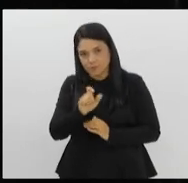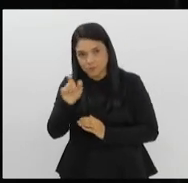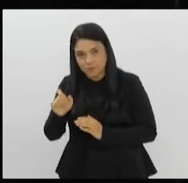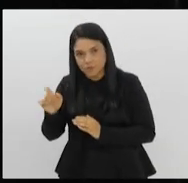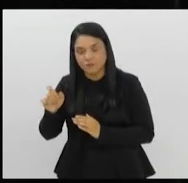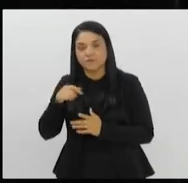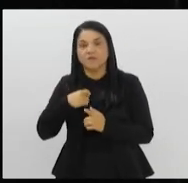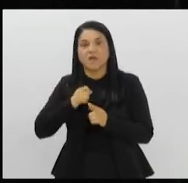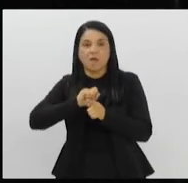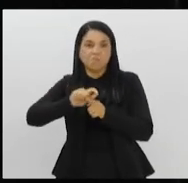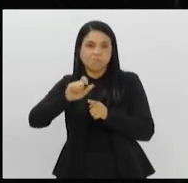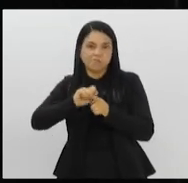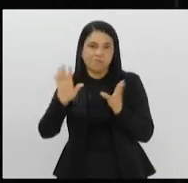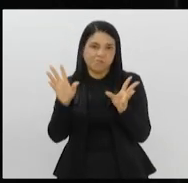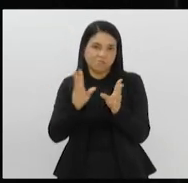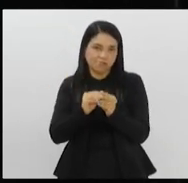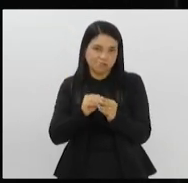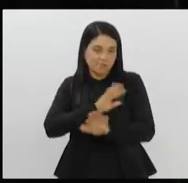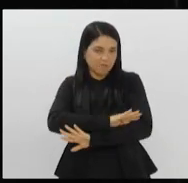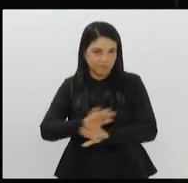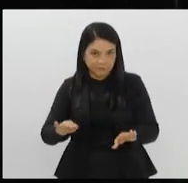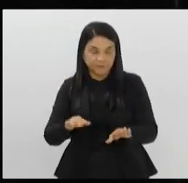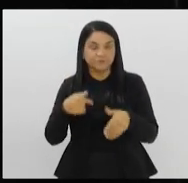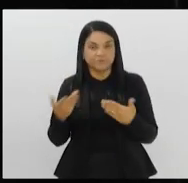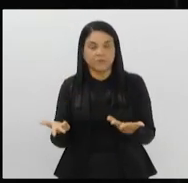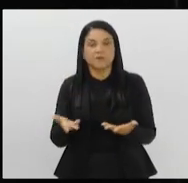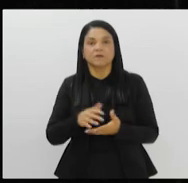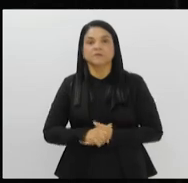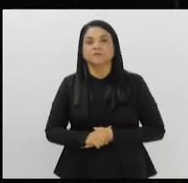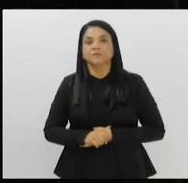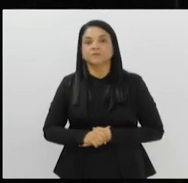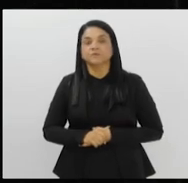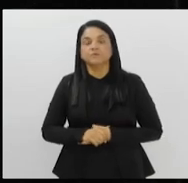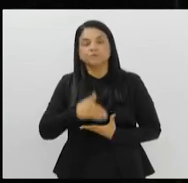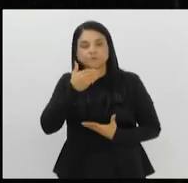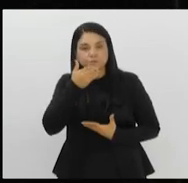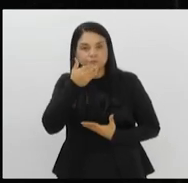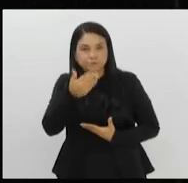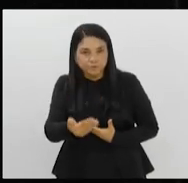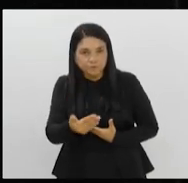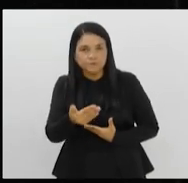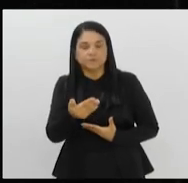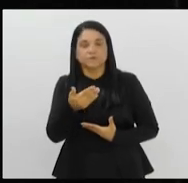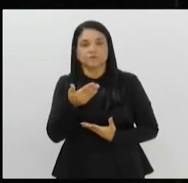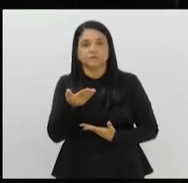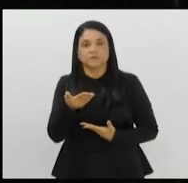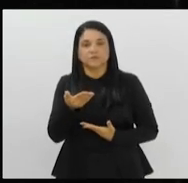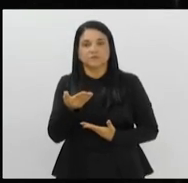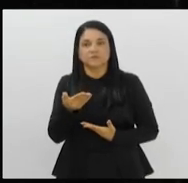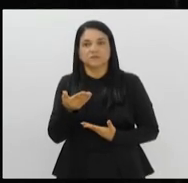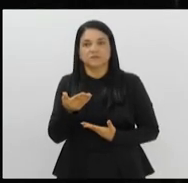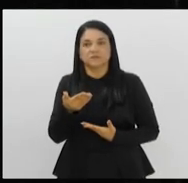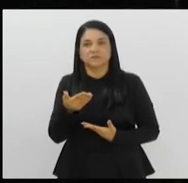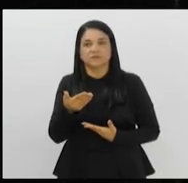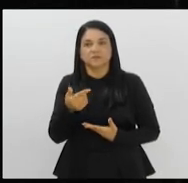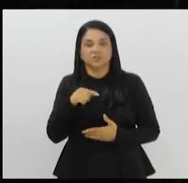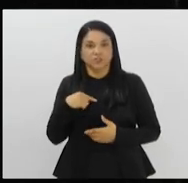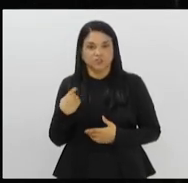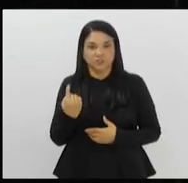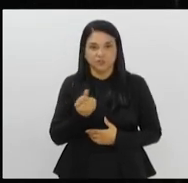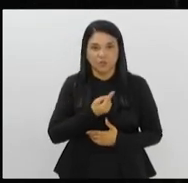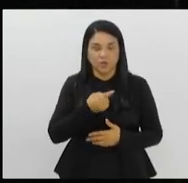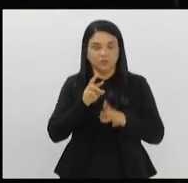aluguel social onde atualmente eles se encontram. Então, eu faço aqui esse apelo, porque quando nós